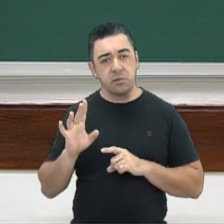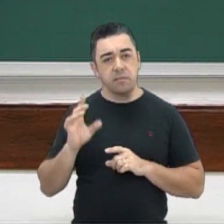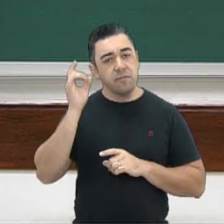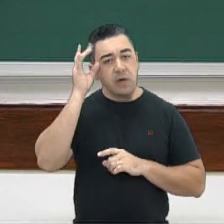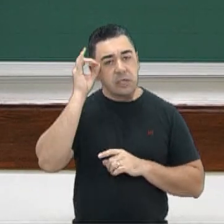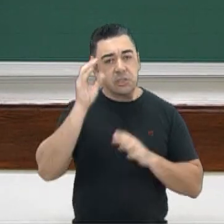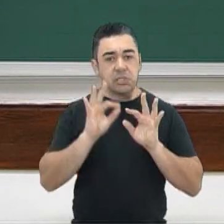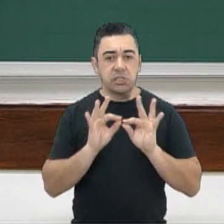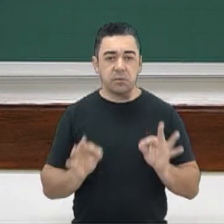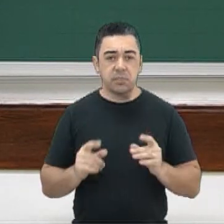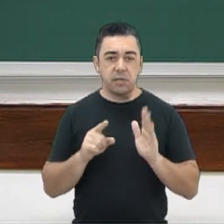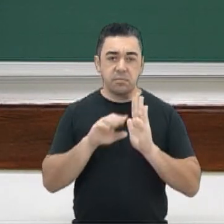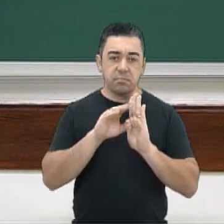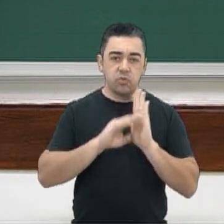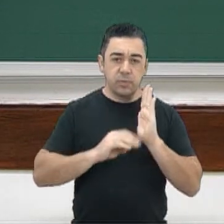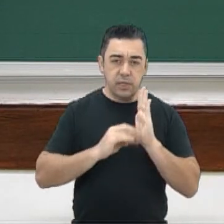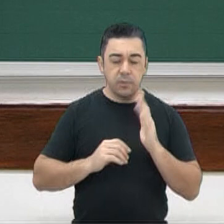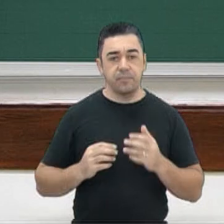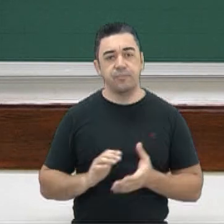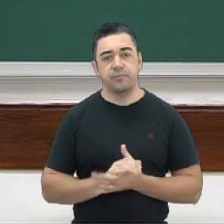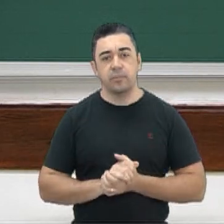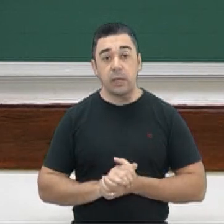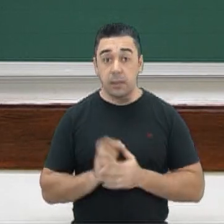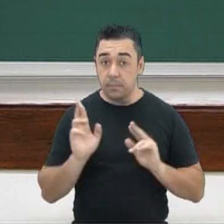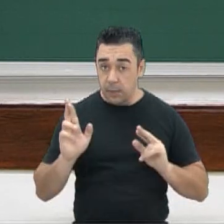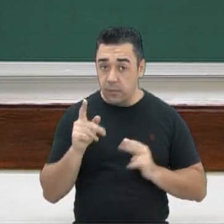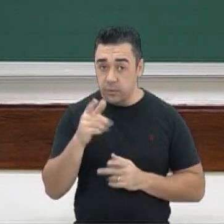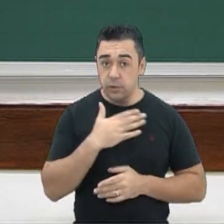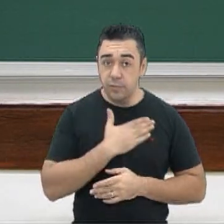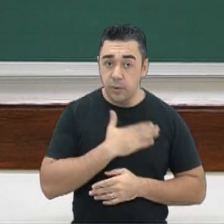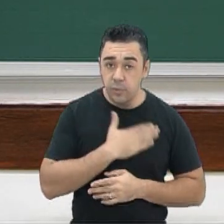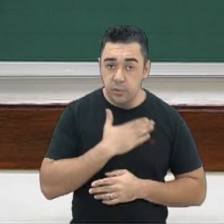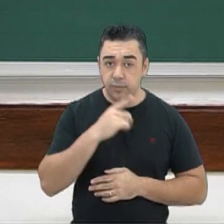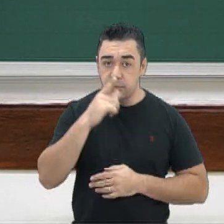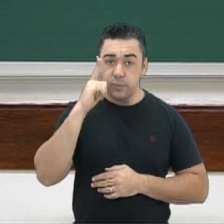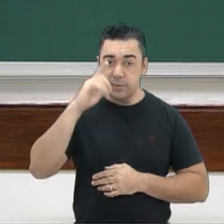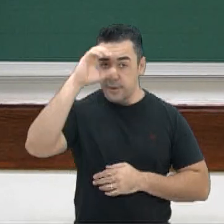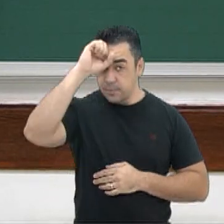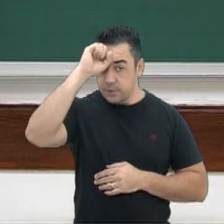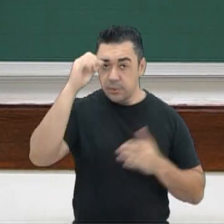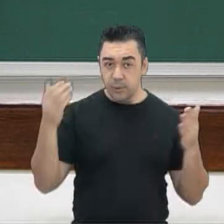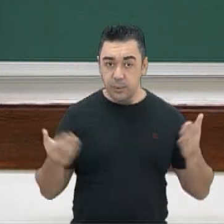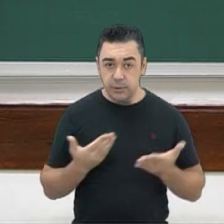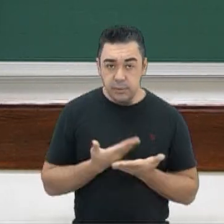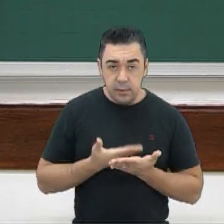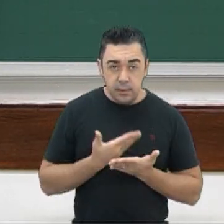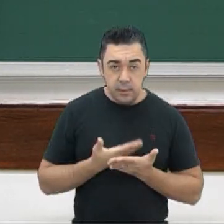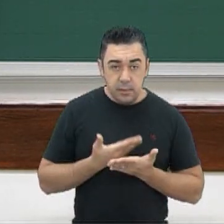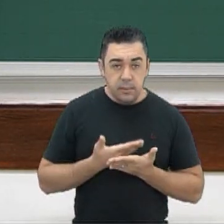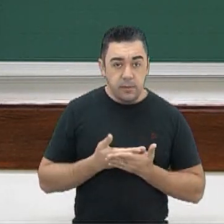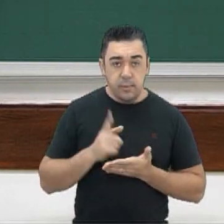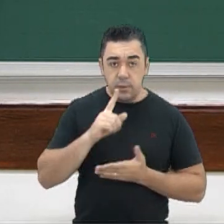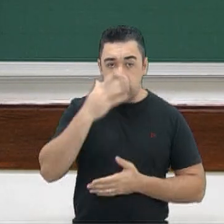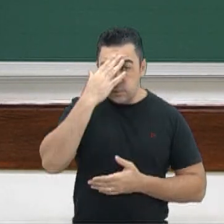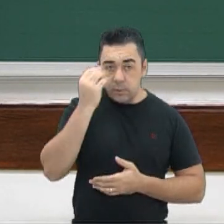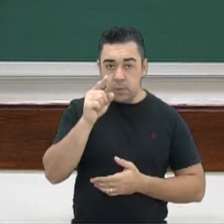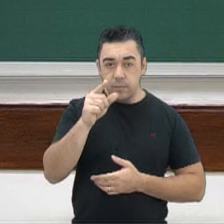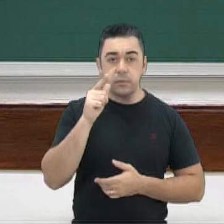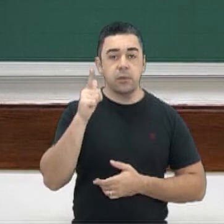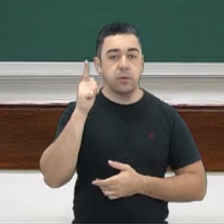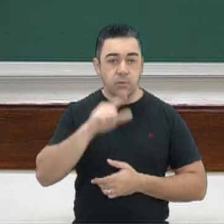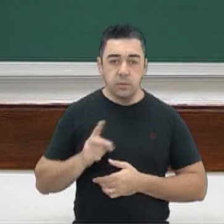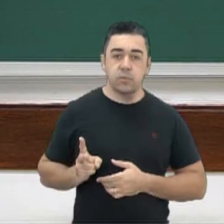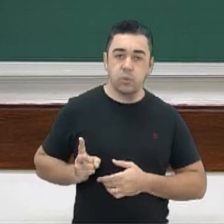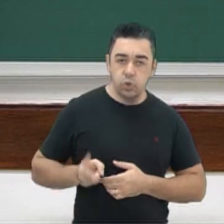Simplesinho, tá? Então, espero que você tenha gostado, espero que você tenha aprendido nessa aula de hoje e não esqueça de ser